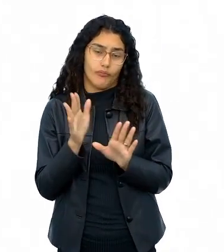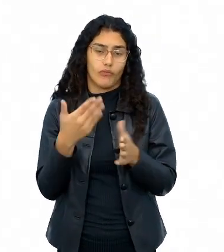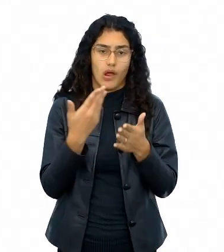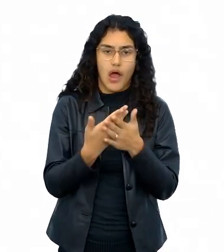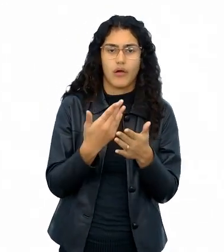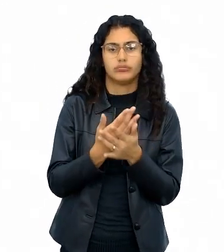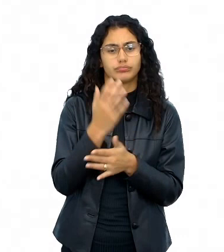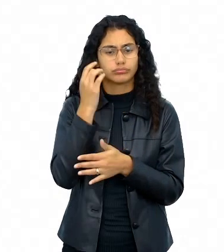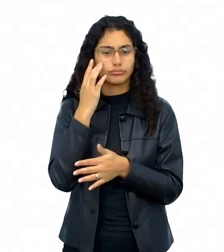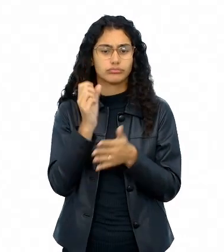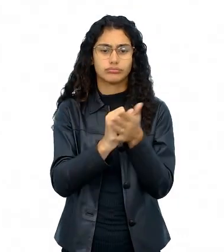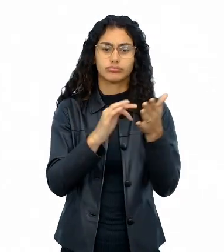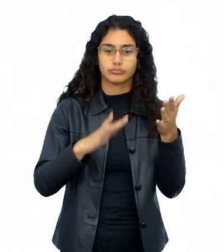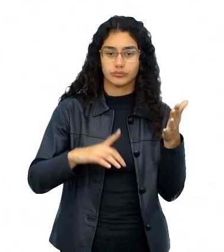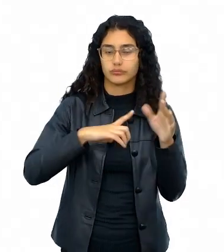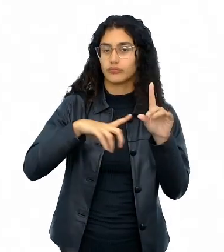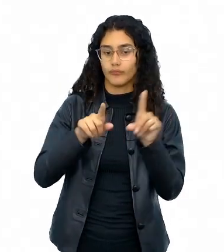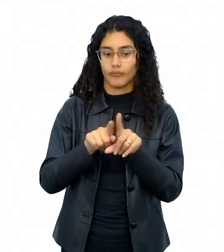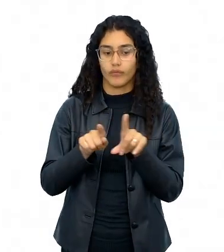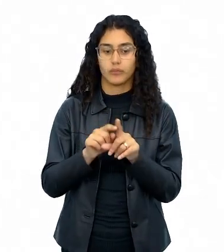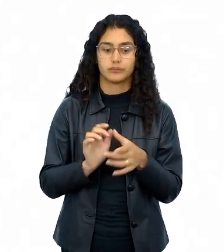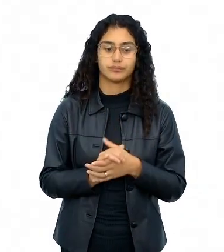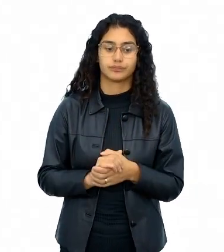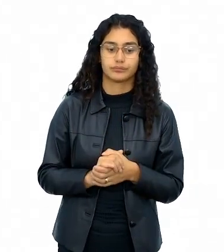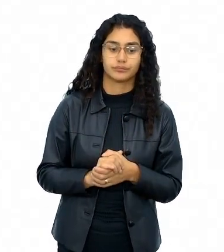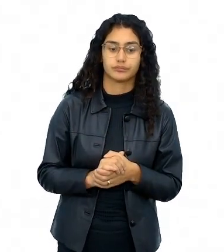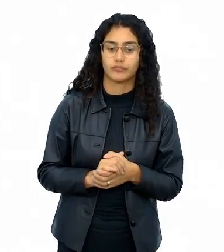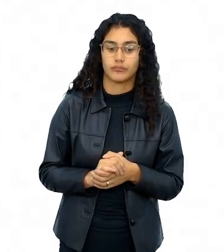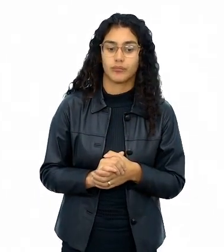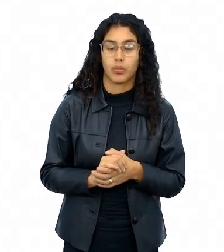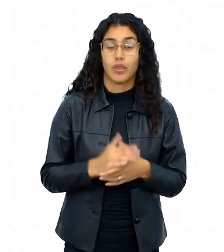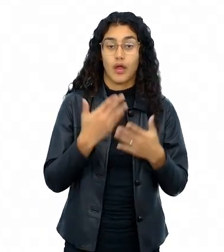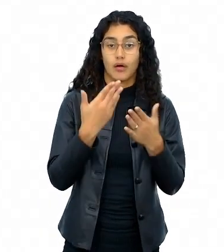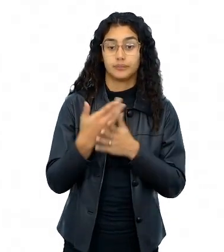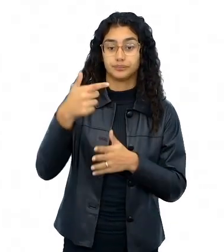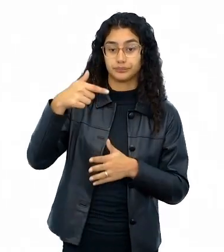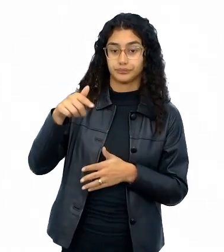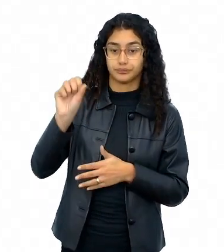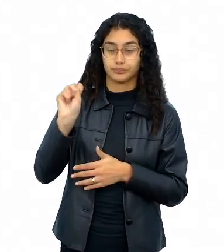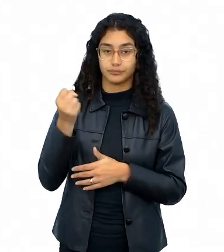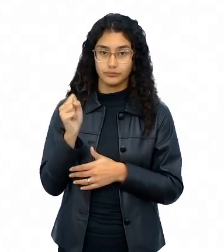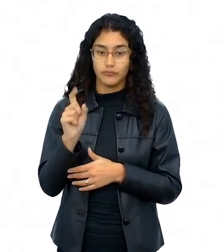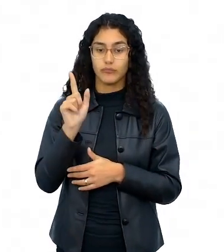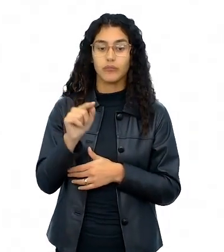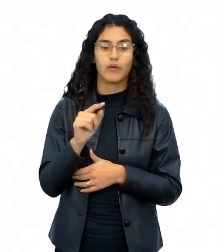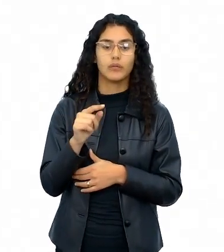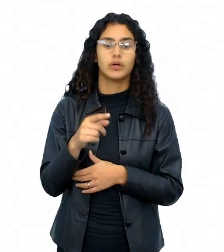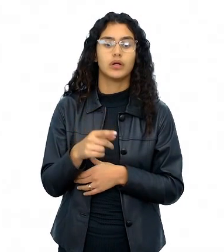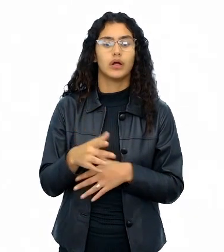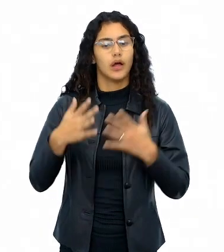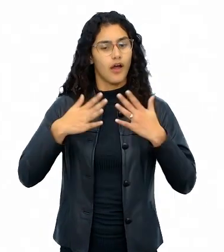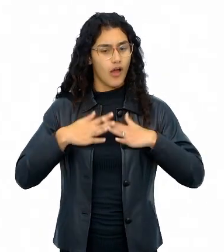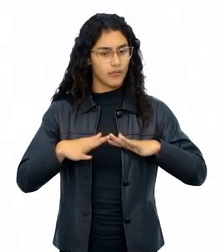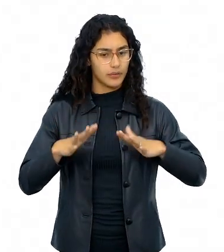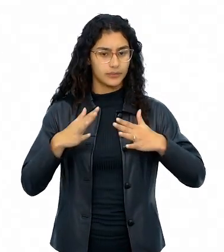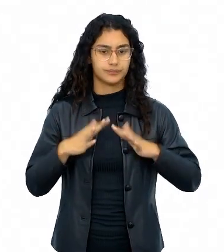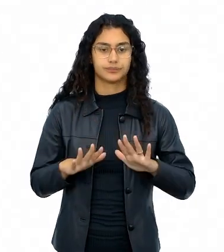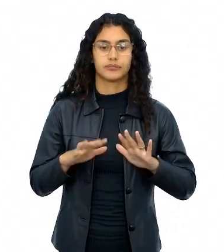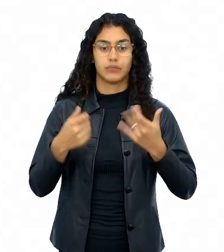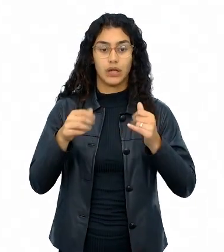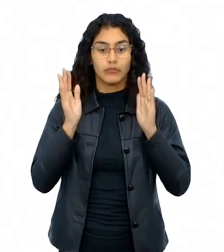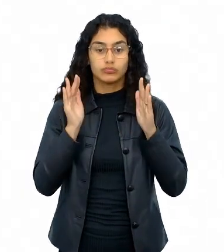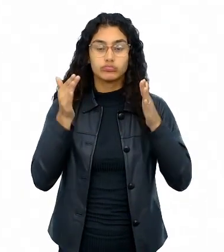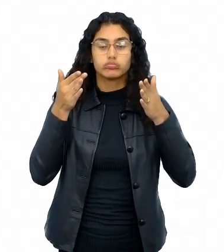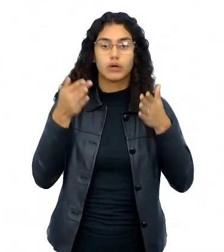super bacaninha, atividades boas. Aula 7 e 8 é para respirar, já falei. Vou até